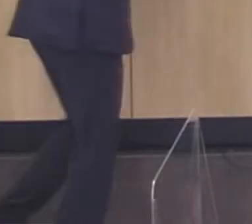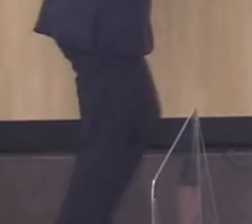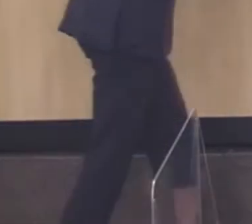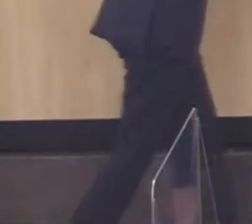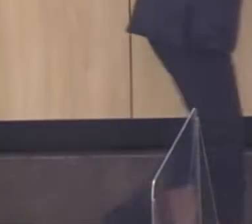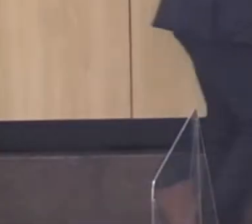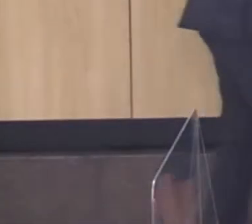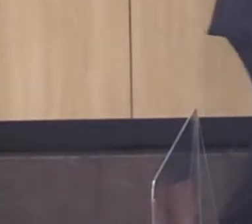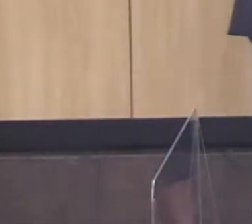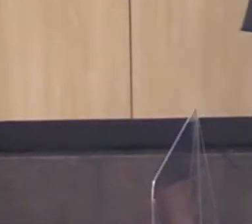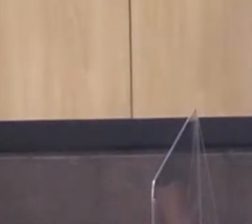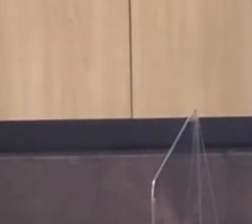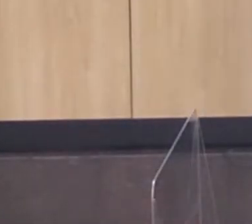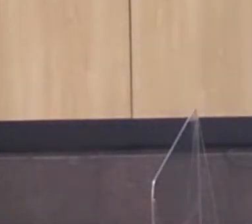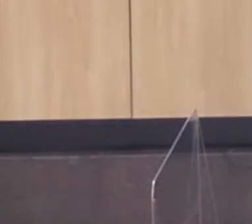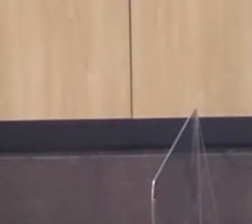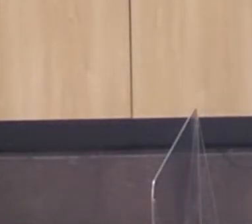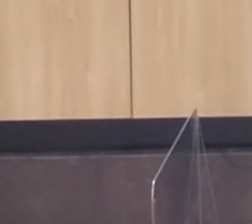E aí